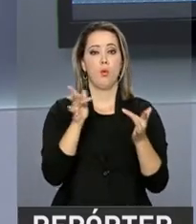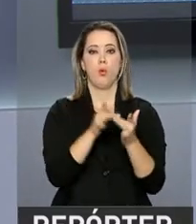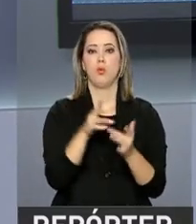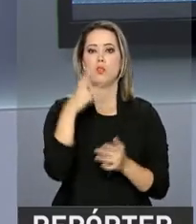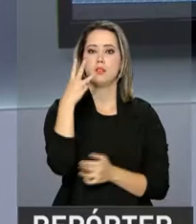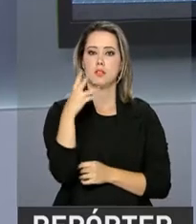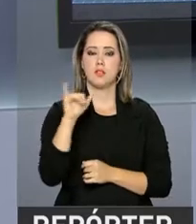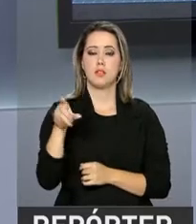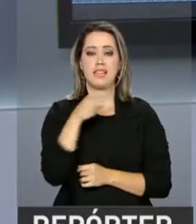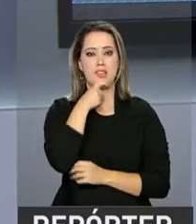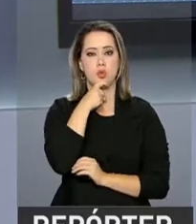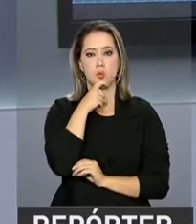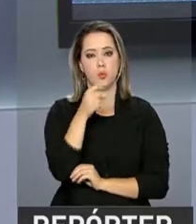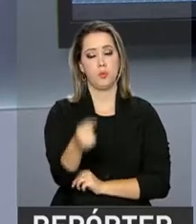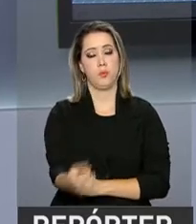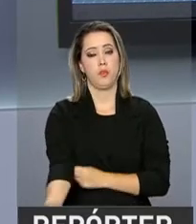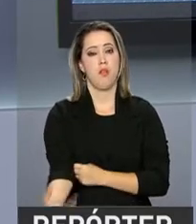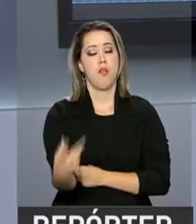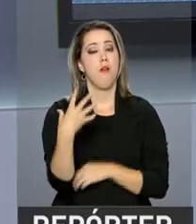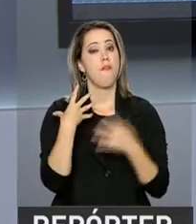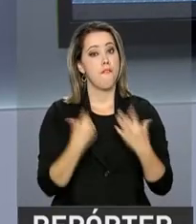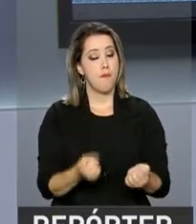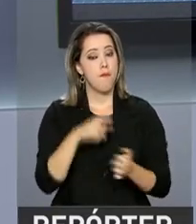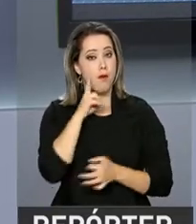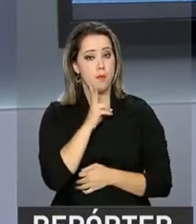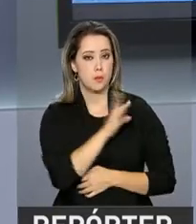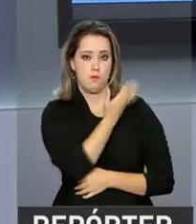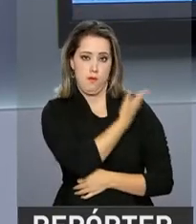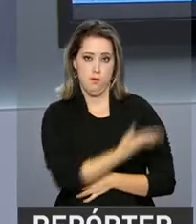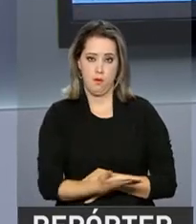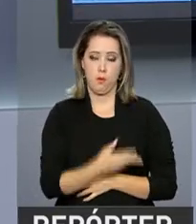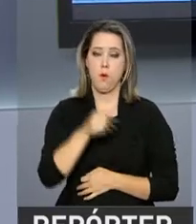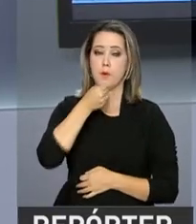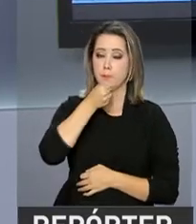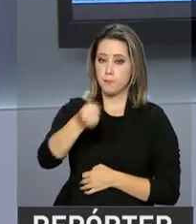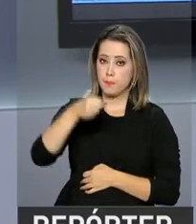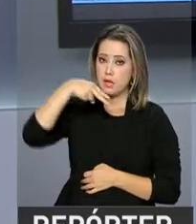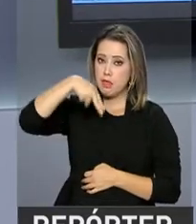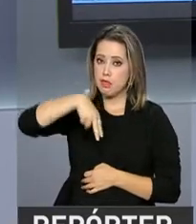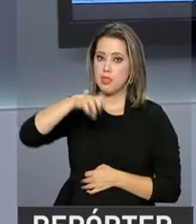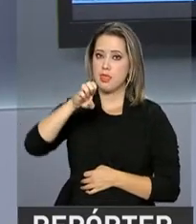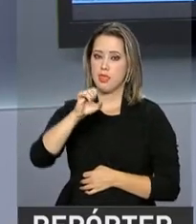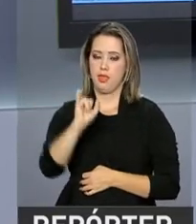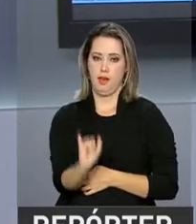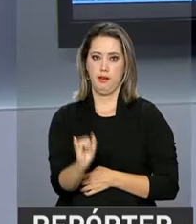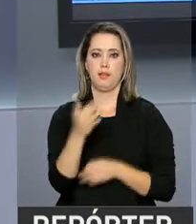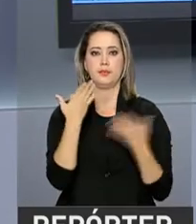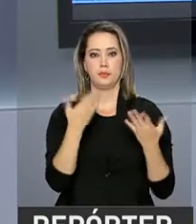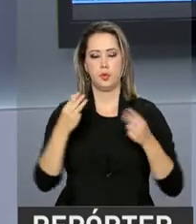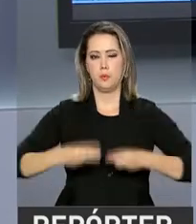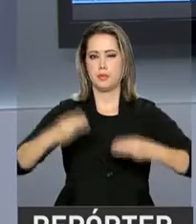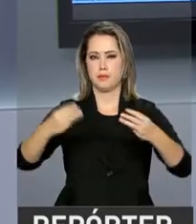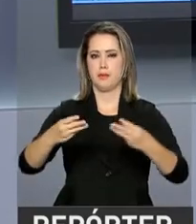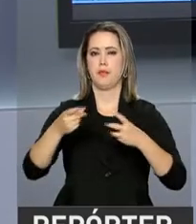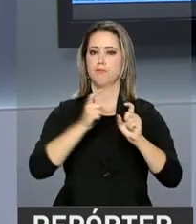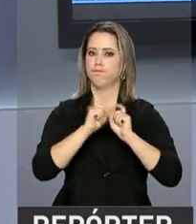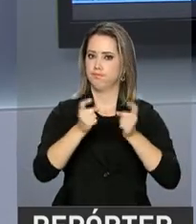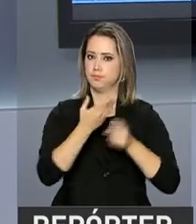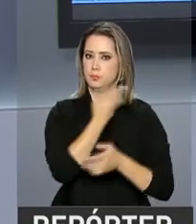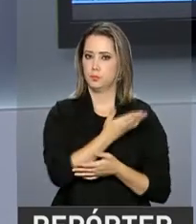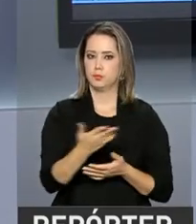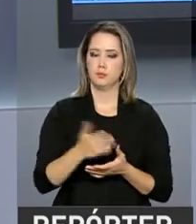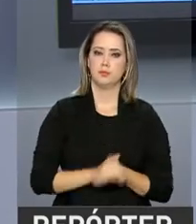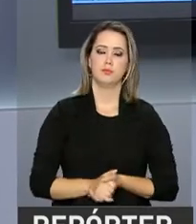de julho. Sobre esse assunto, nós vamos conversar ao vivo com o repórter Ney Pereira, que está no Ministério da Fazenda. Olá, Ney, boa tarde para